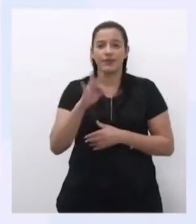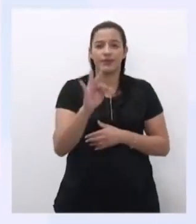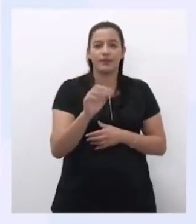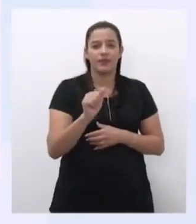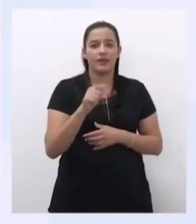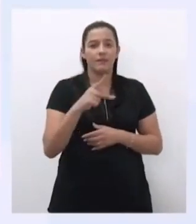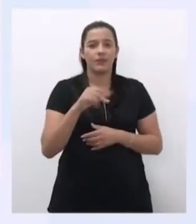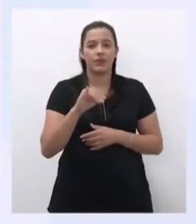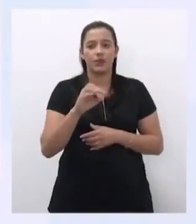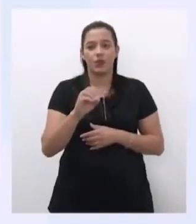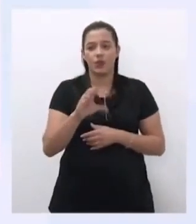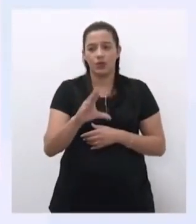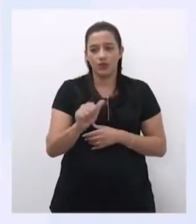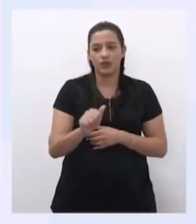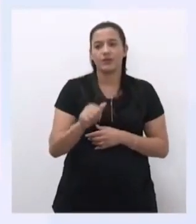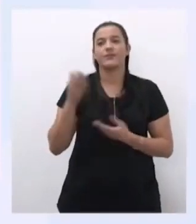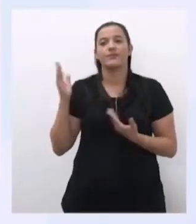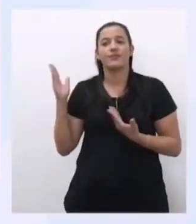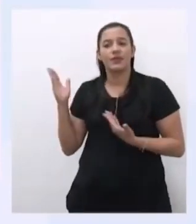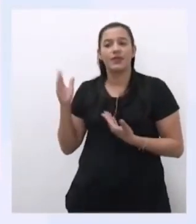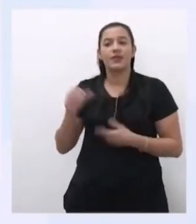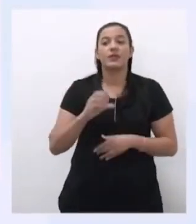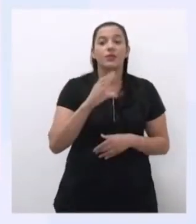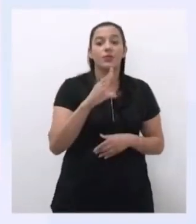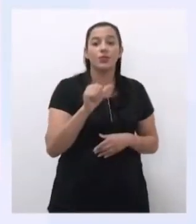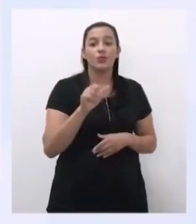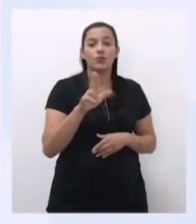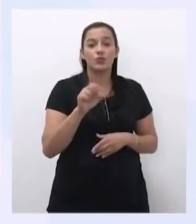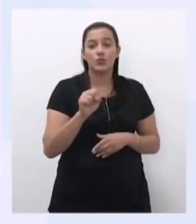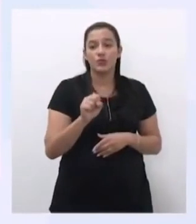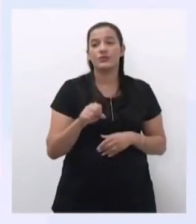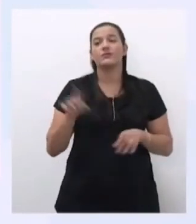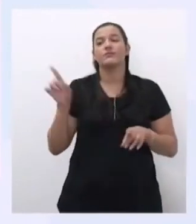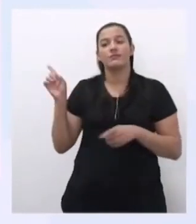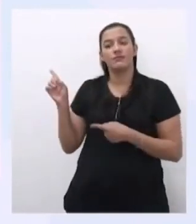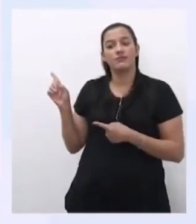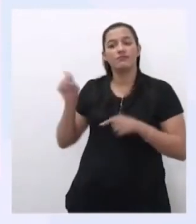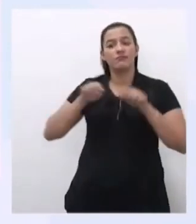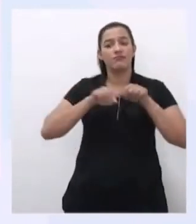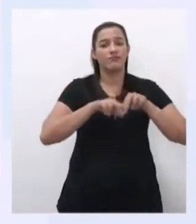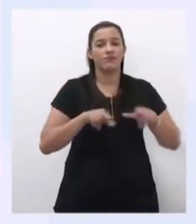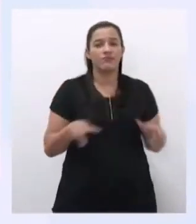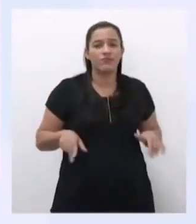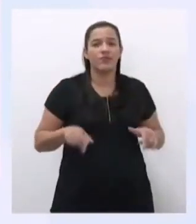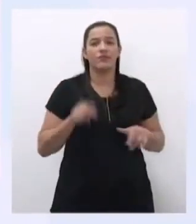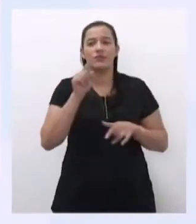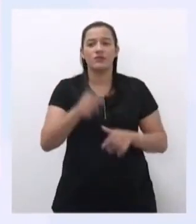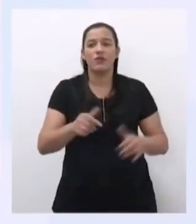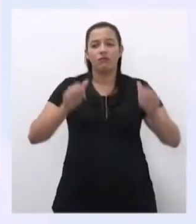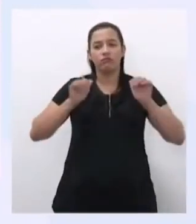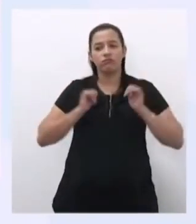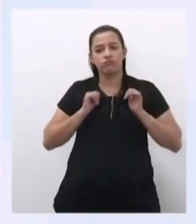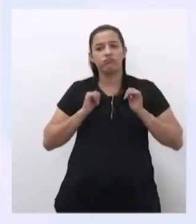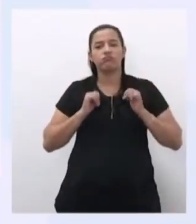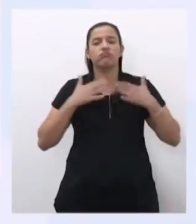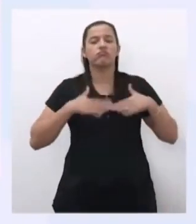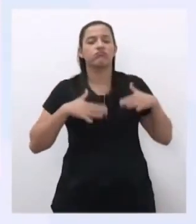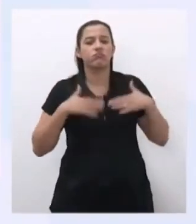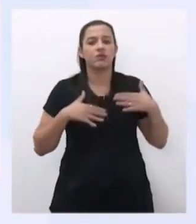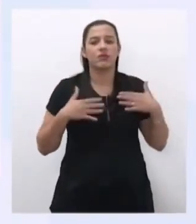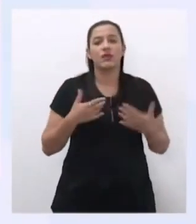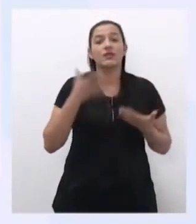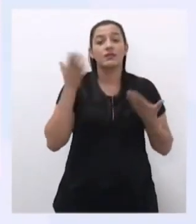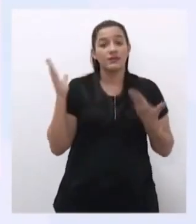temos o cuscuz, tem um bolinho caseiro que você pode fazer. São várias opções. Você nunca vai ficar estático de dizer assim, e